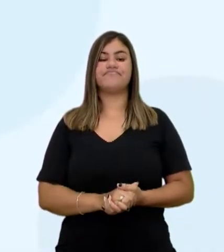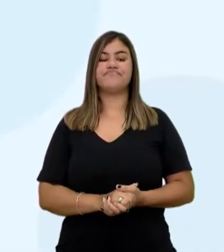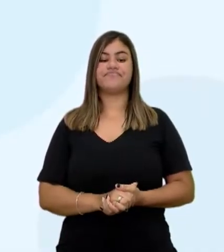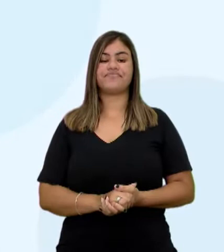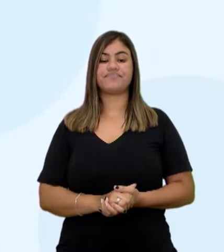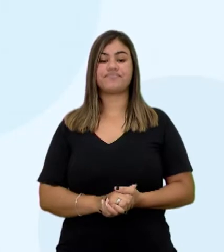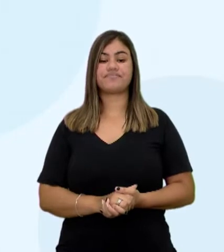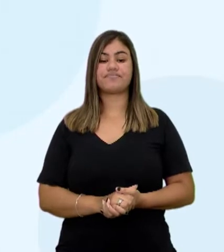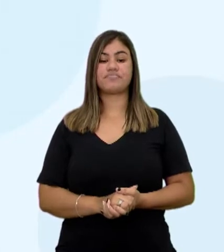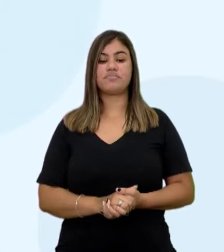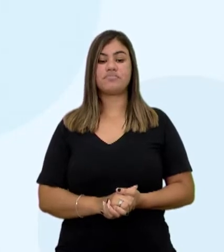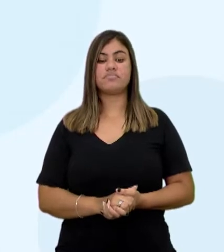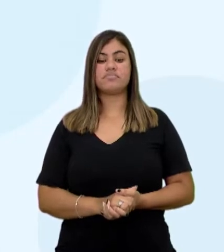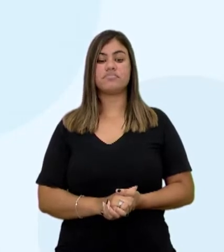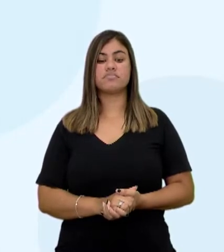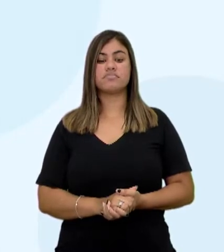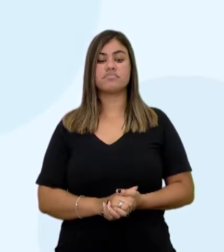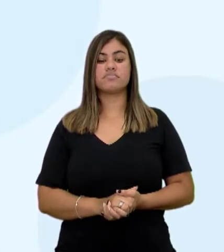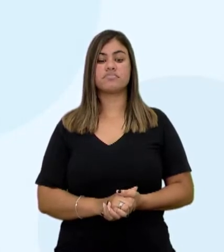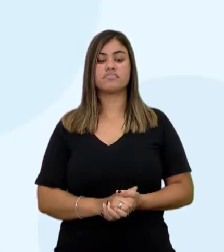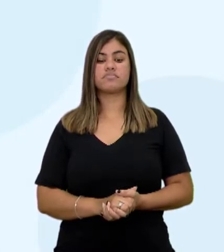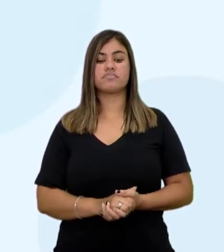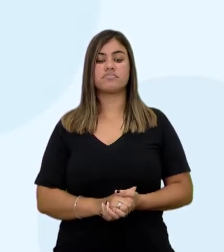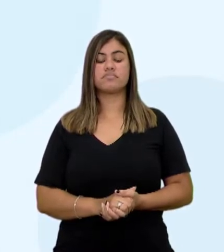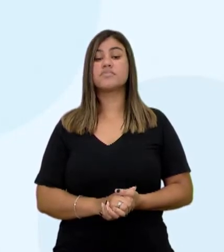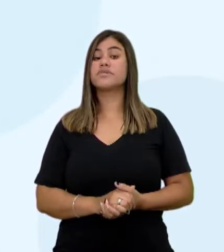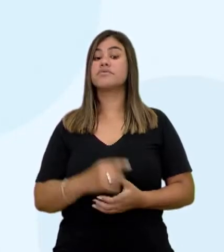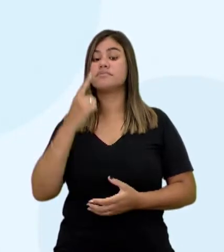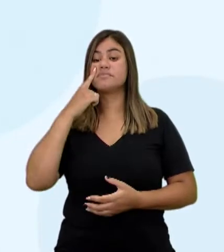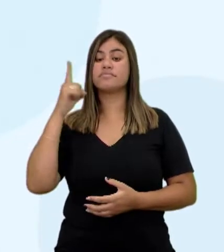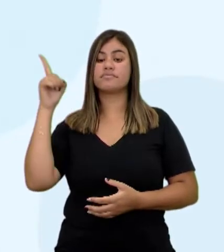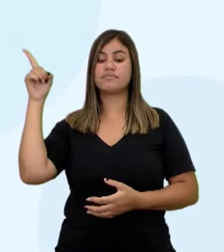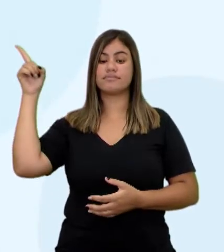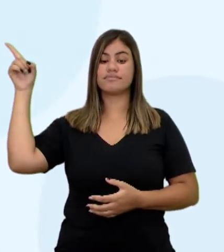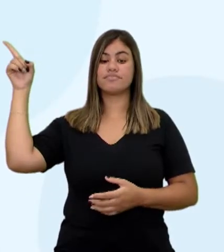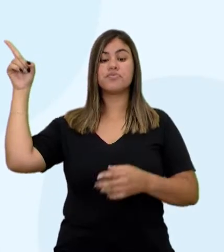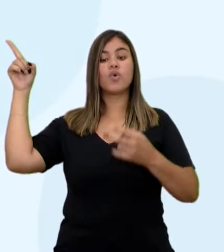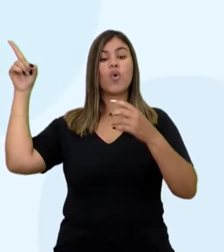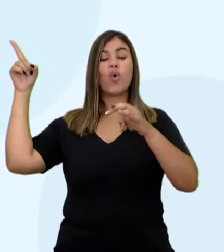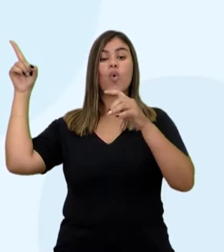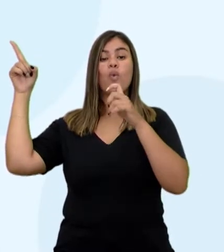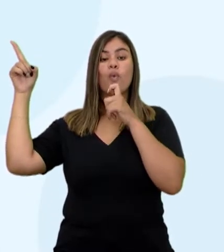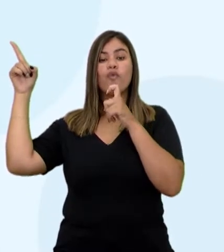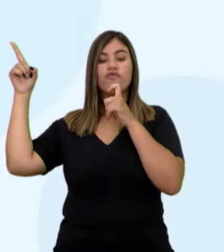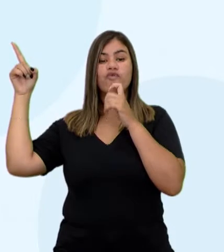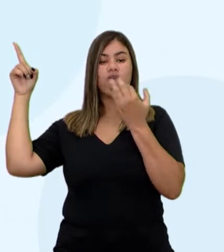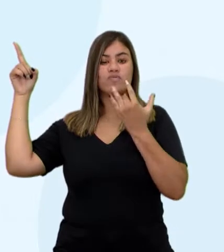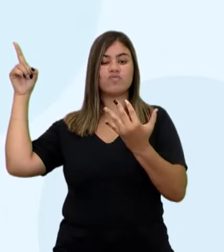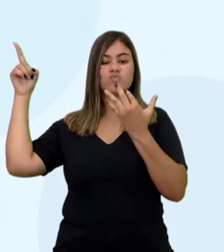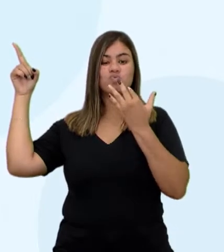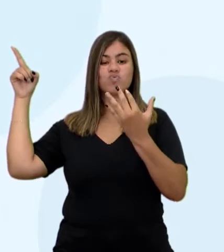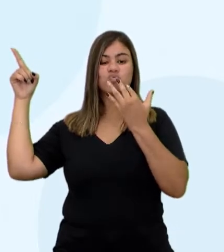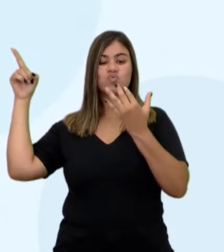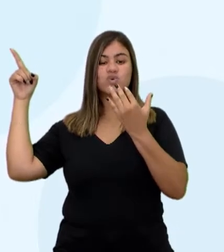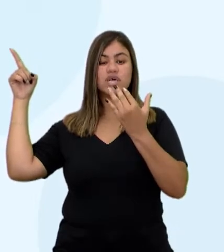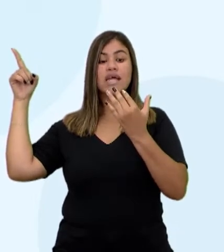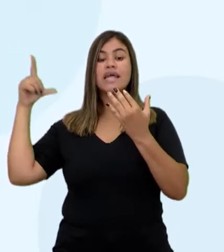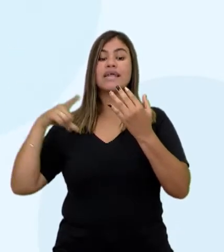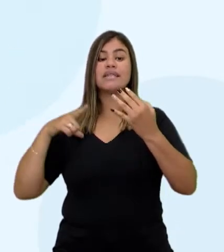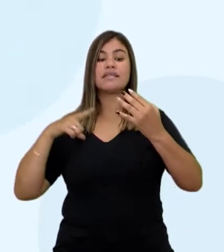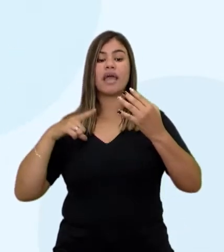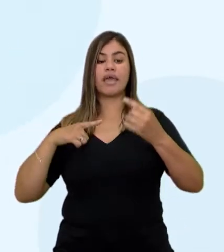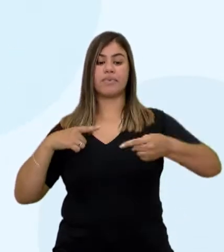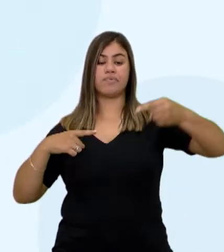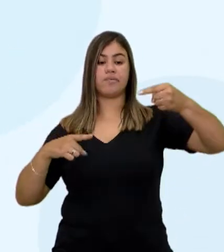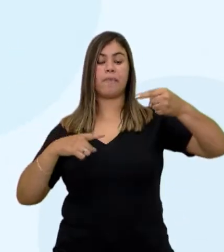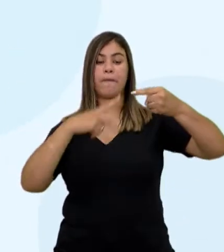A gente tem lá, né, a era Paleozoica, que pertence ao Fanerozoico, e ele está dividido aí em 6